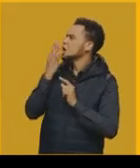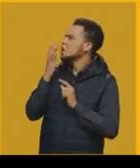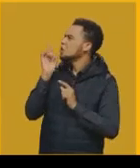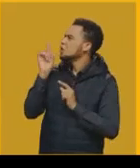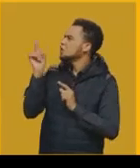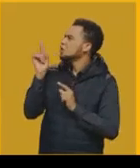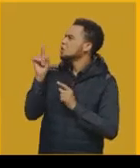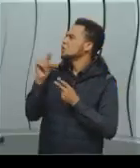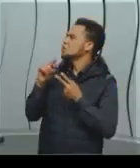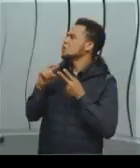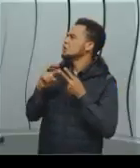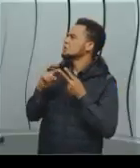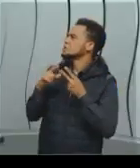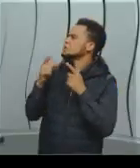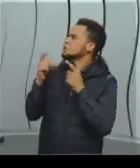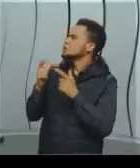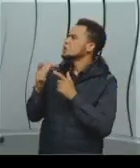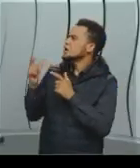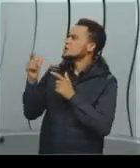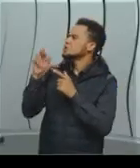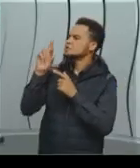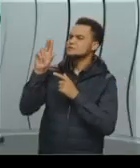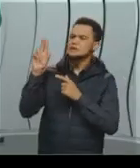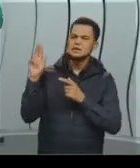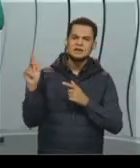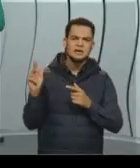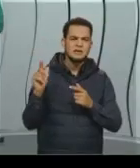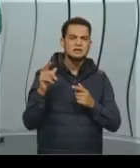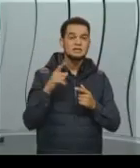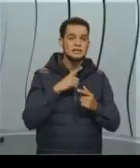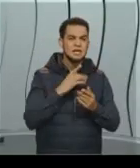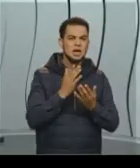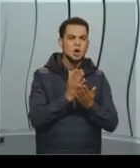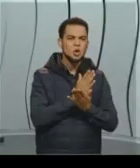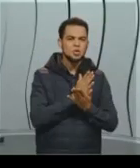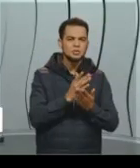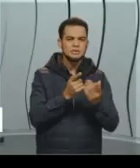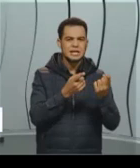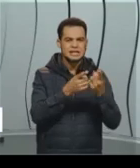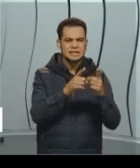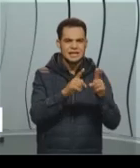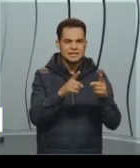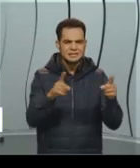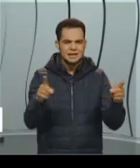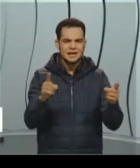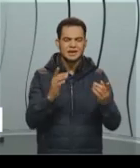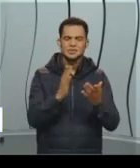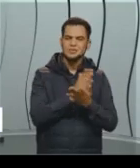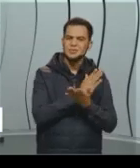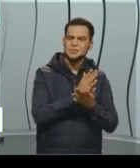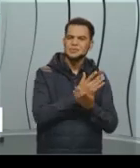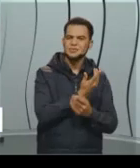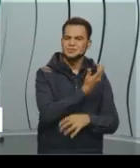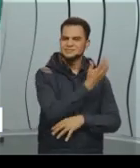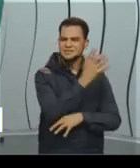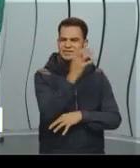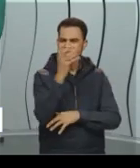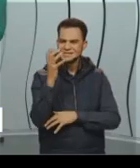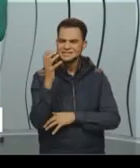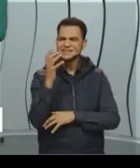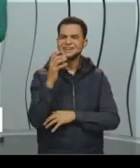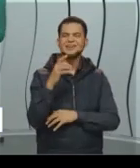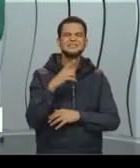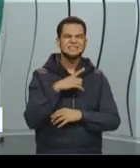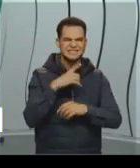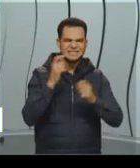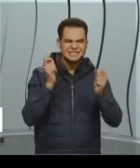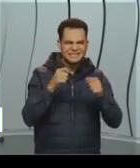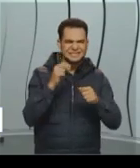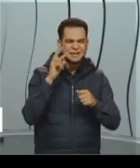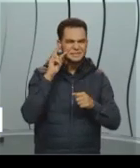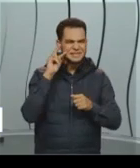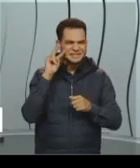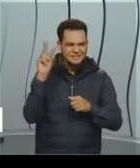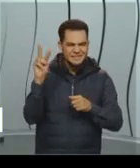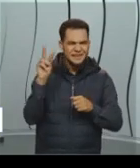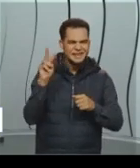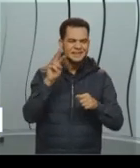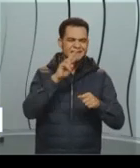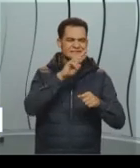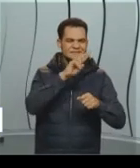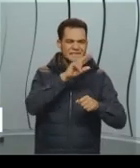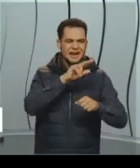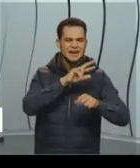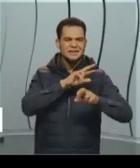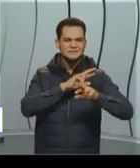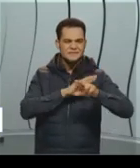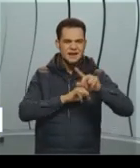aí regiões diferentes, seja regiões desérticas, seja região com mais vegetação, né? Então a gente consegue compreender um pouco de como é